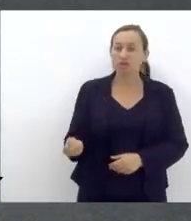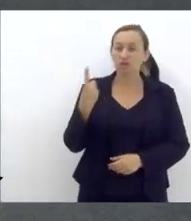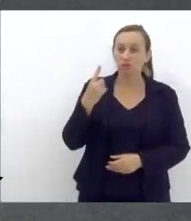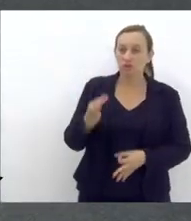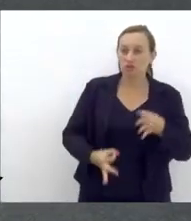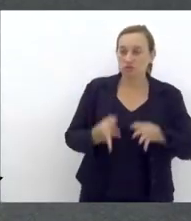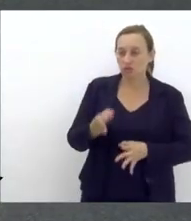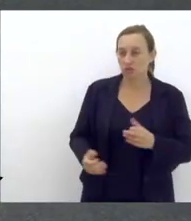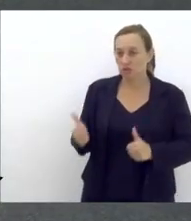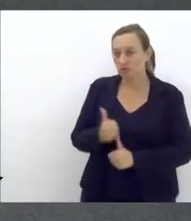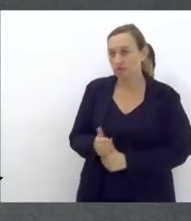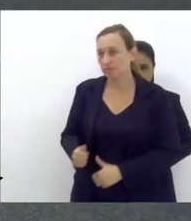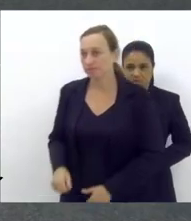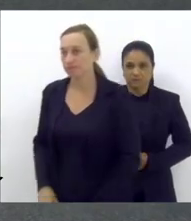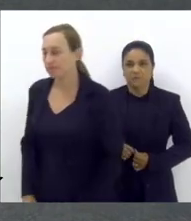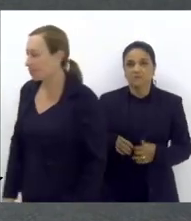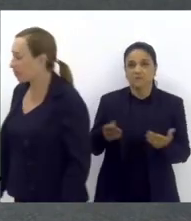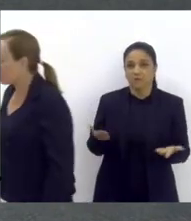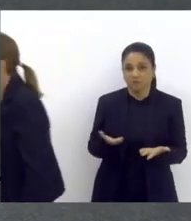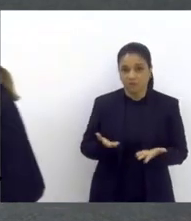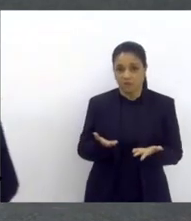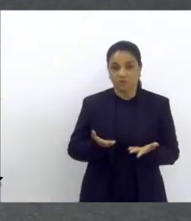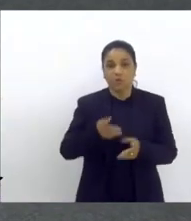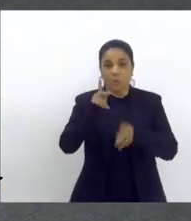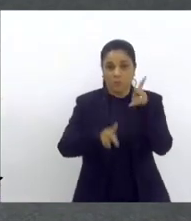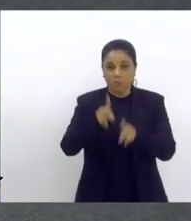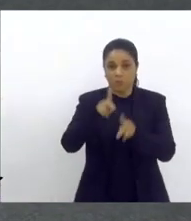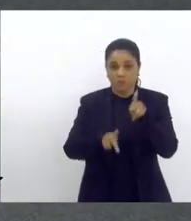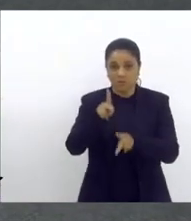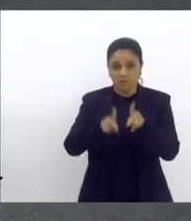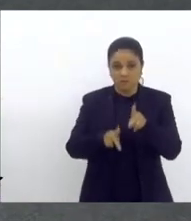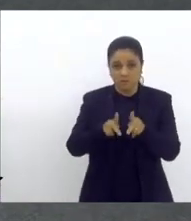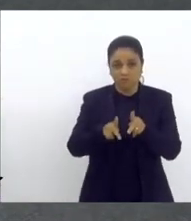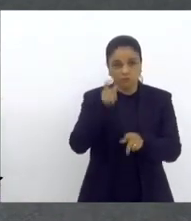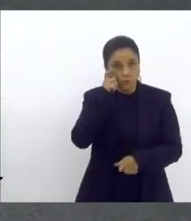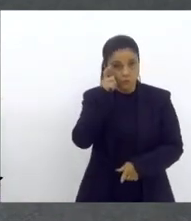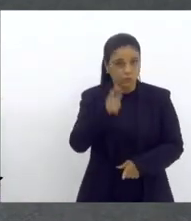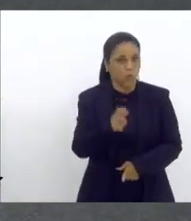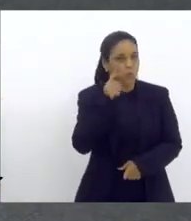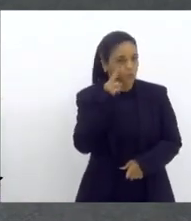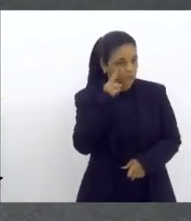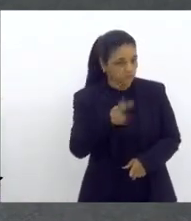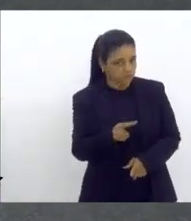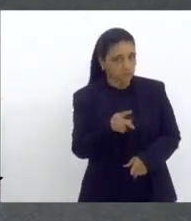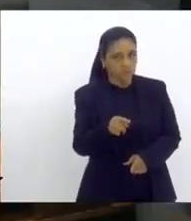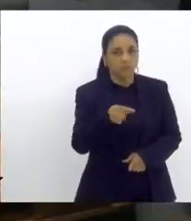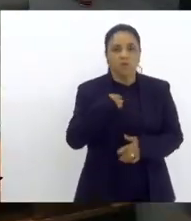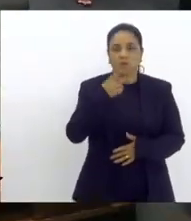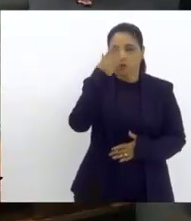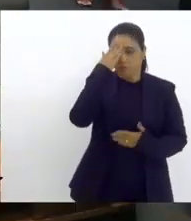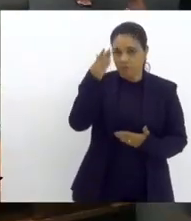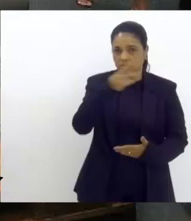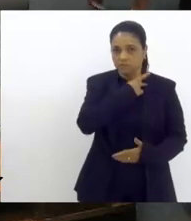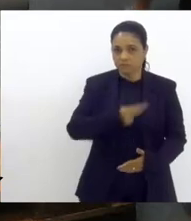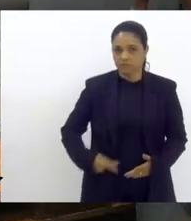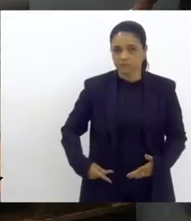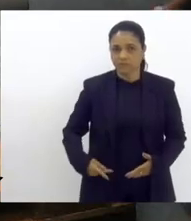ex-juiz ex-governador Wilson Ou seja a população do Rio de Janeiro estamos de olho muito obrigada senhora presidente